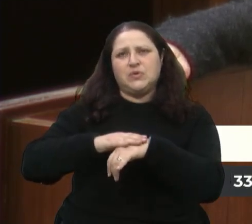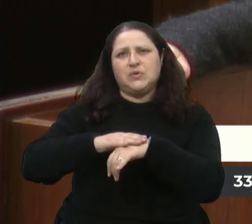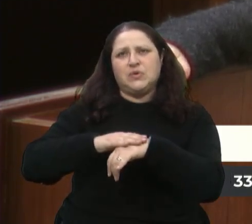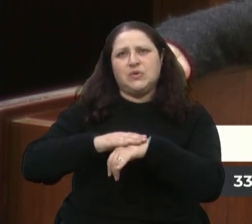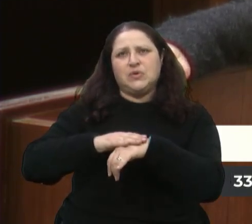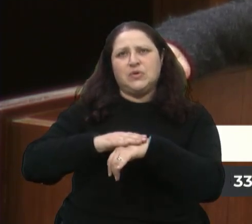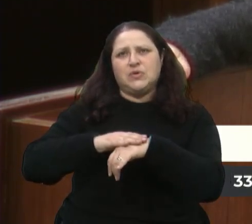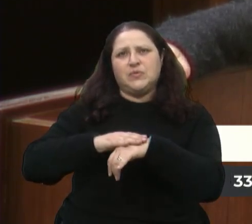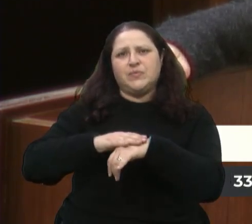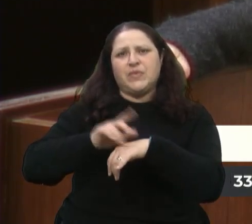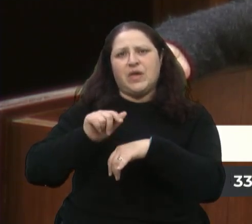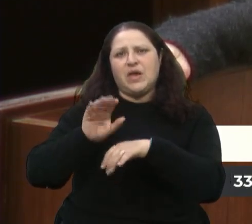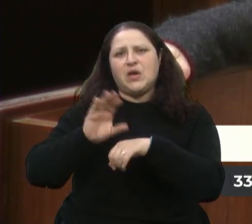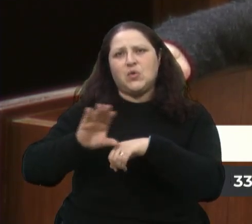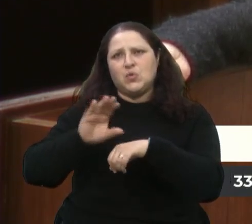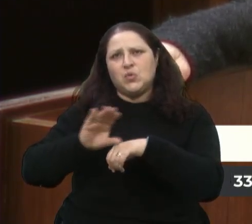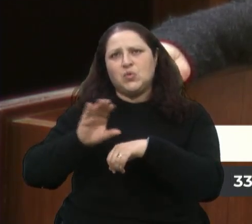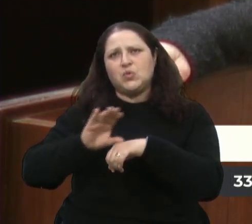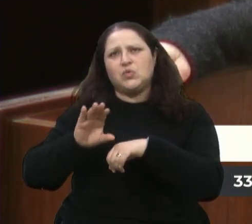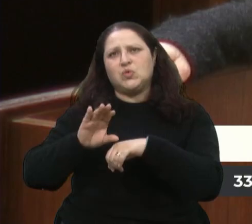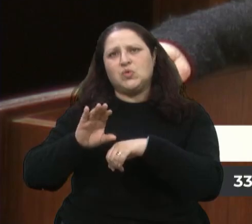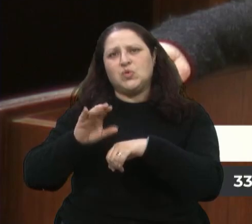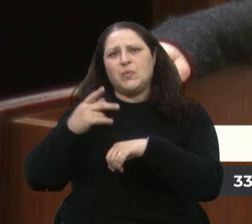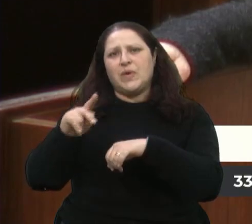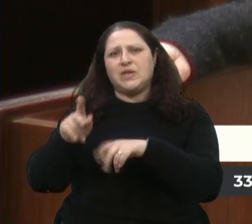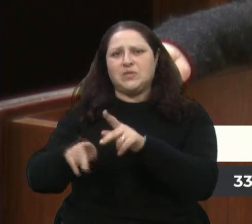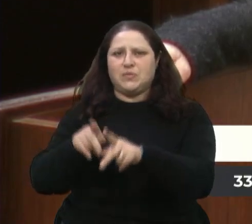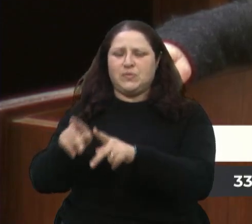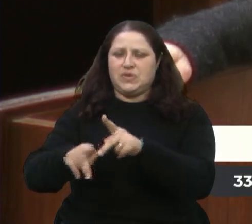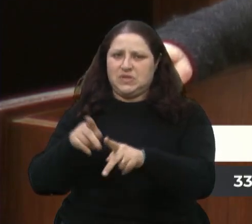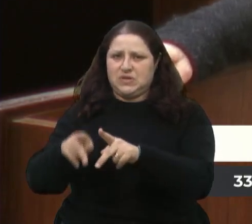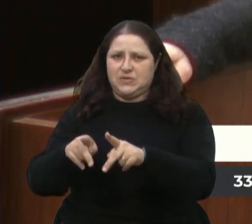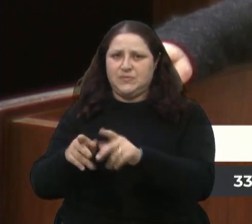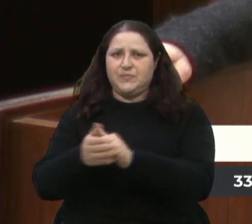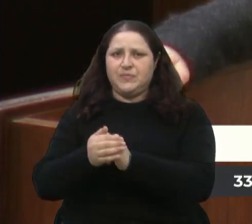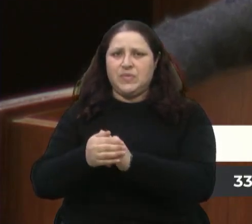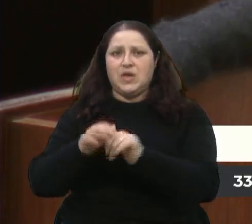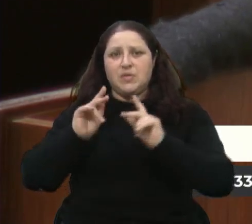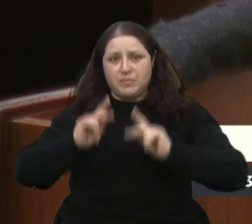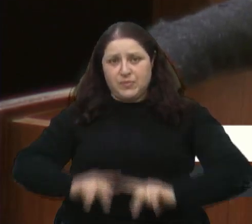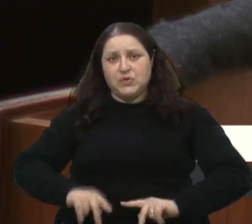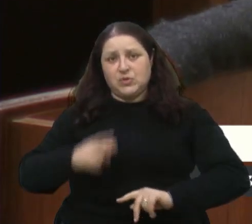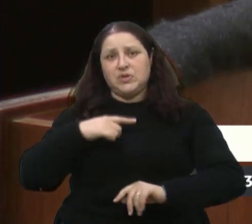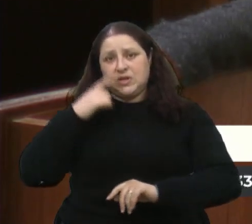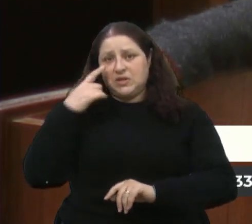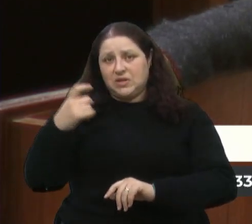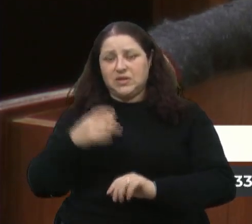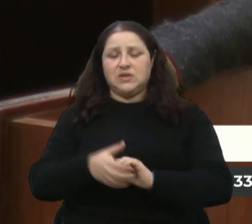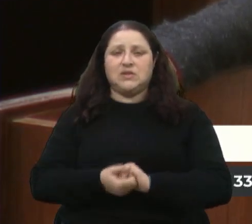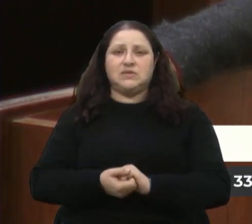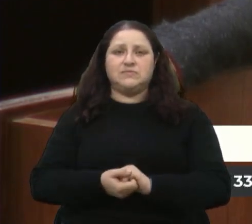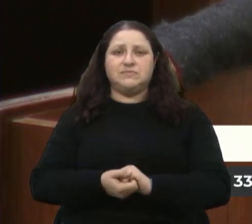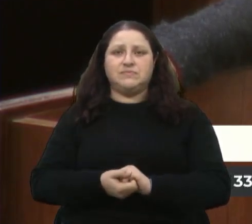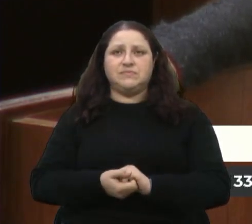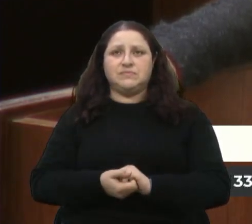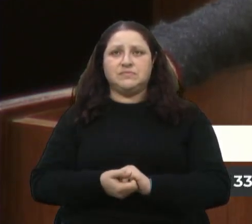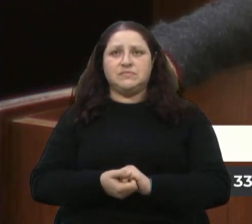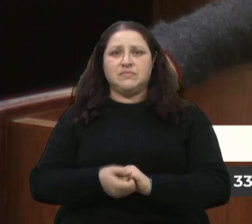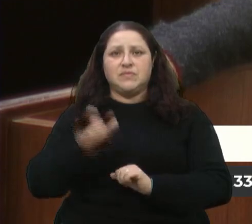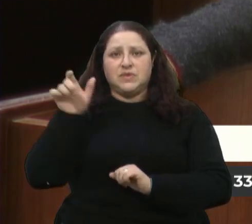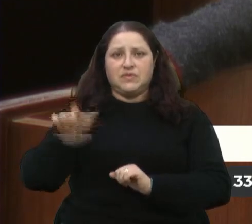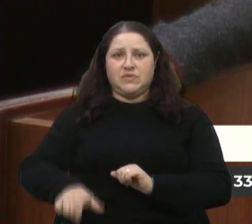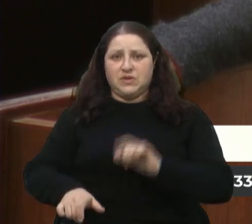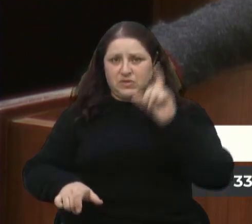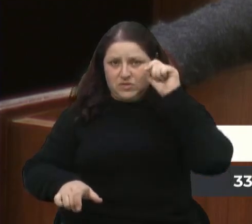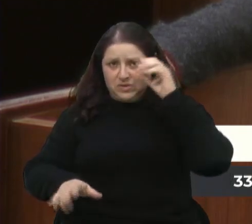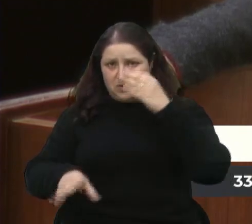que eu quero dizer, outros cursos também para essa população, cursos que as pessoas tenham interesse. Era o vereador